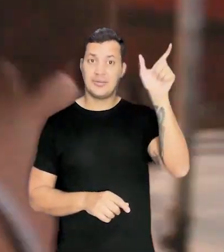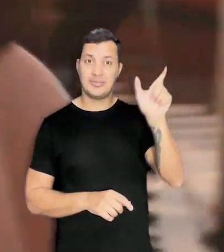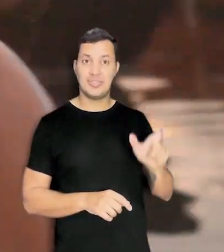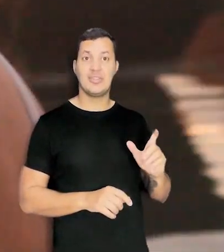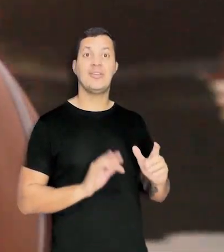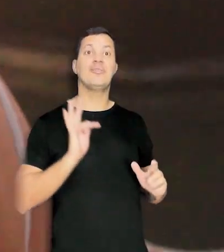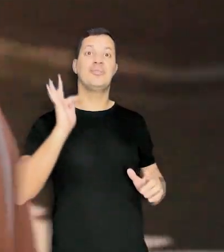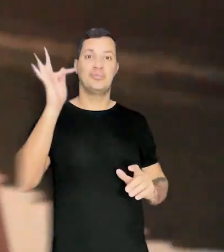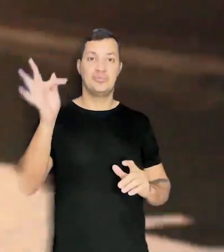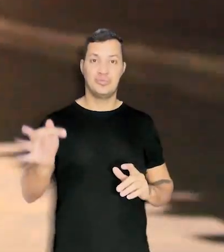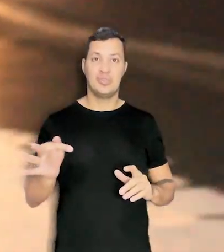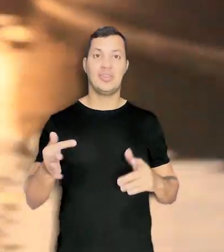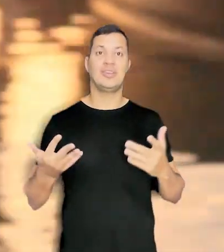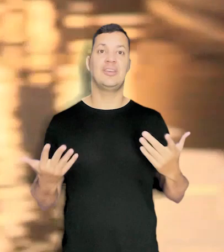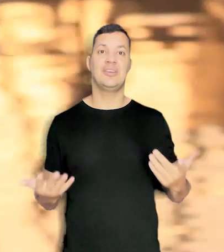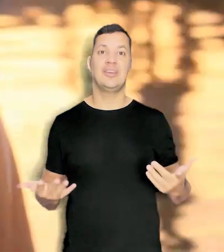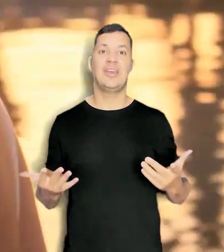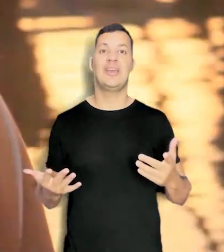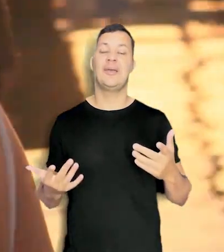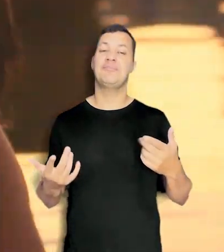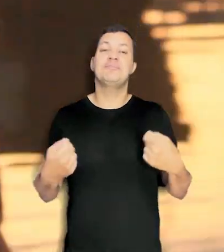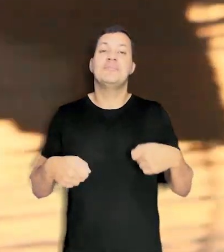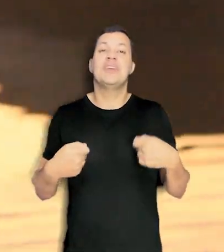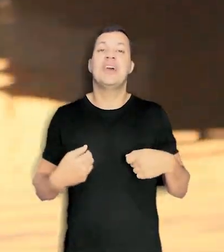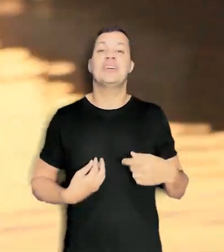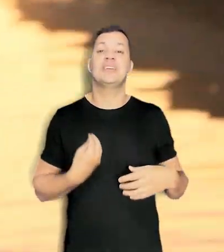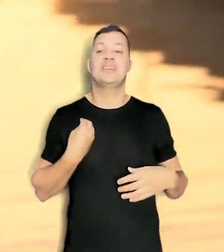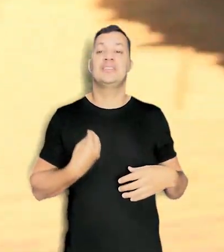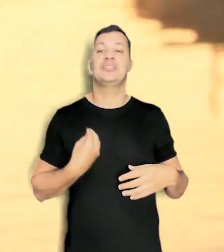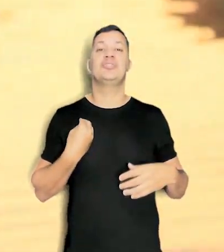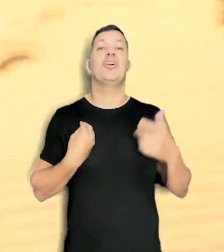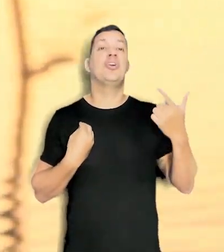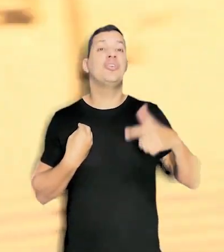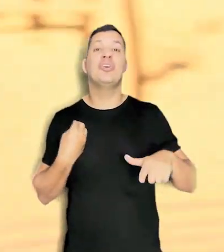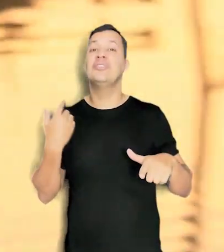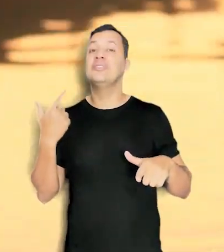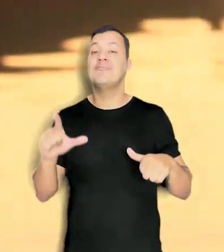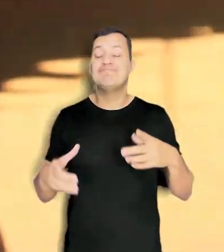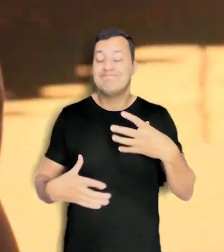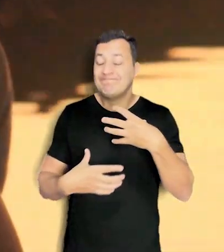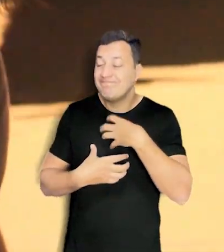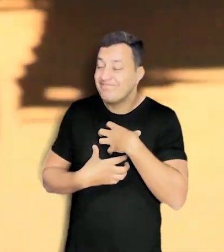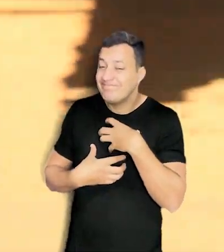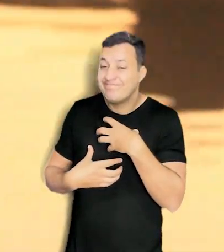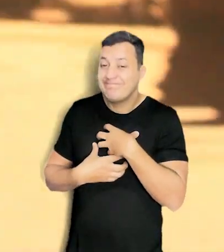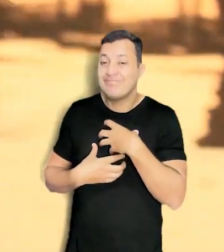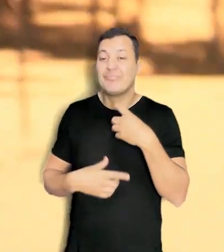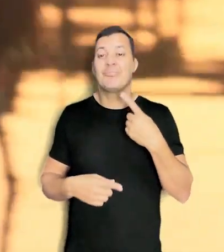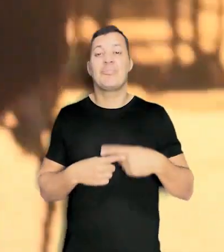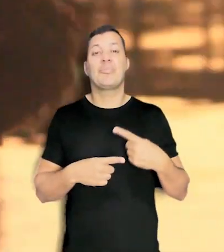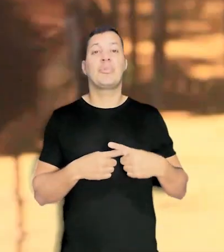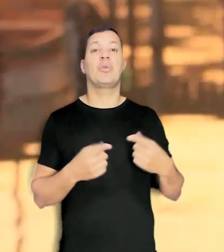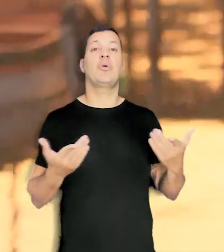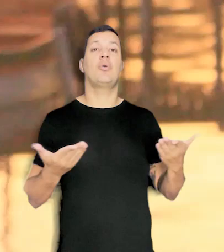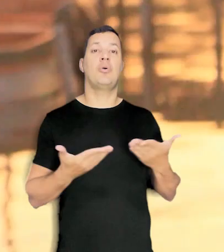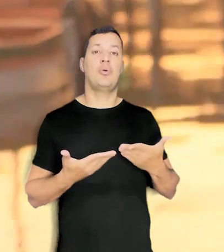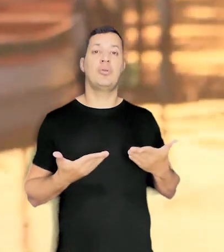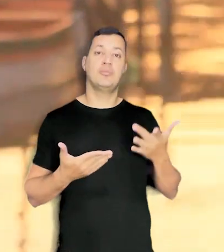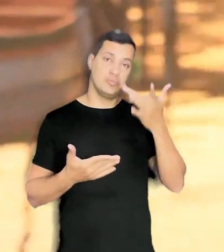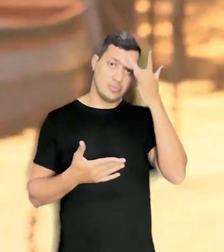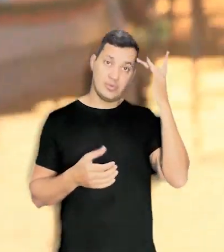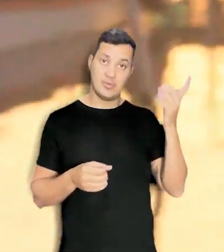na frente. Isso não vai precisar ser novamente sentido porque hoje tem alguém